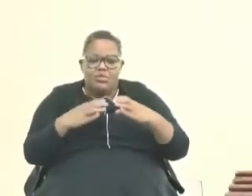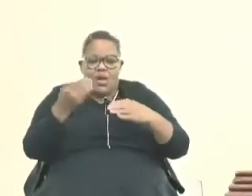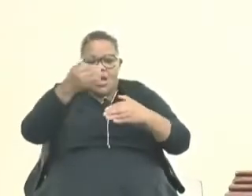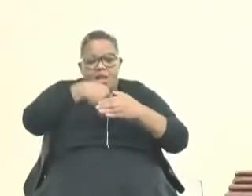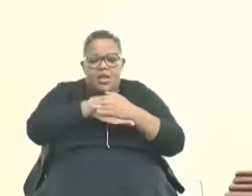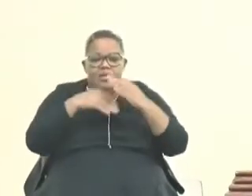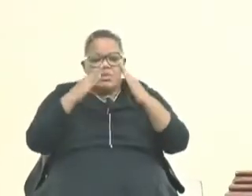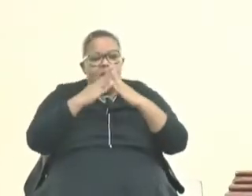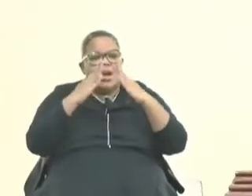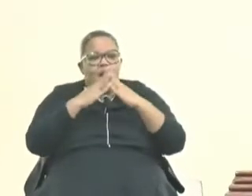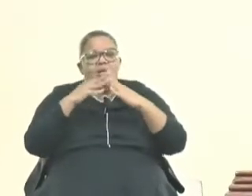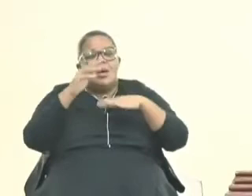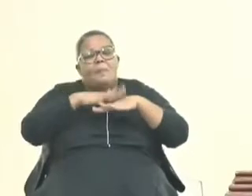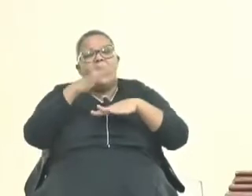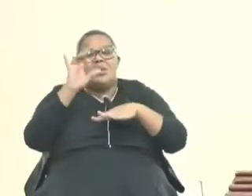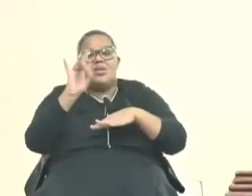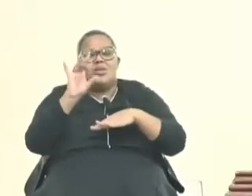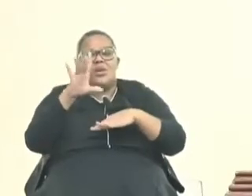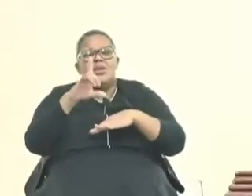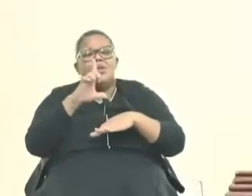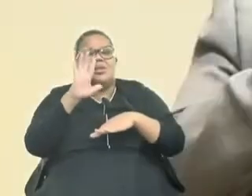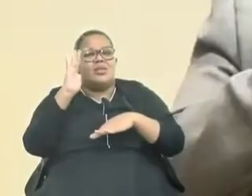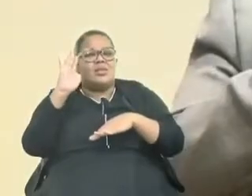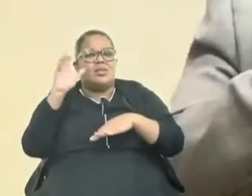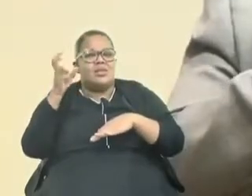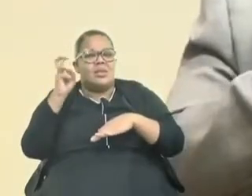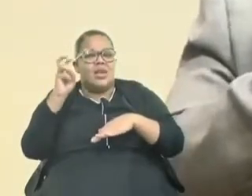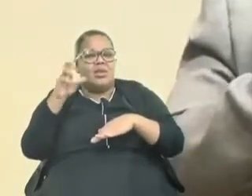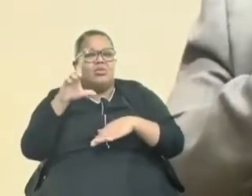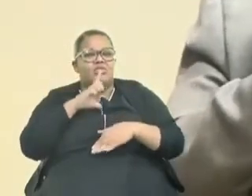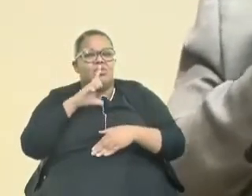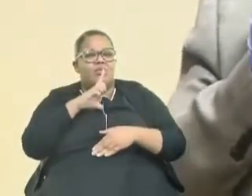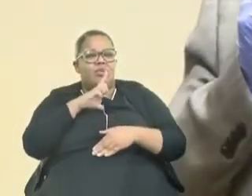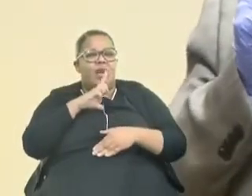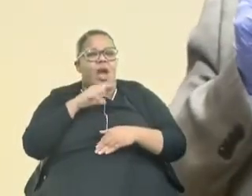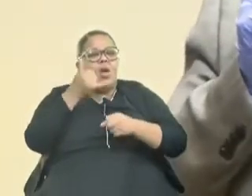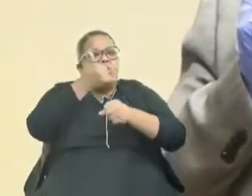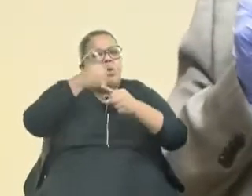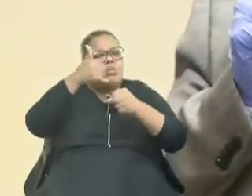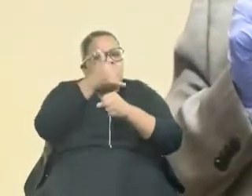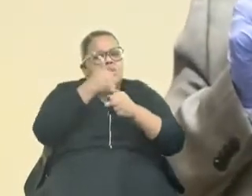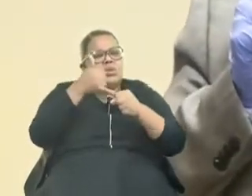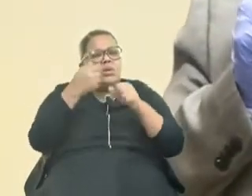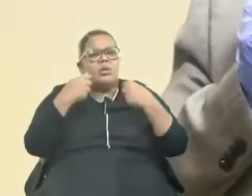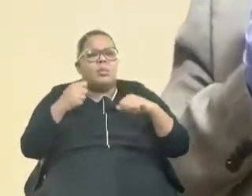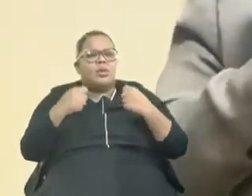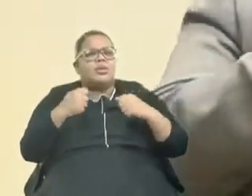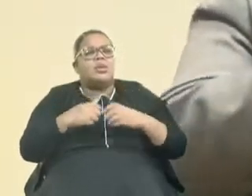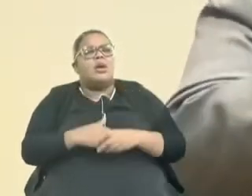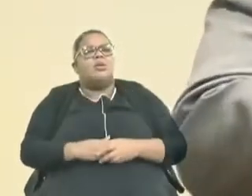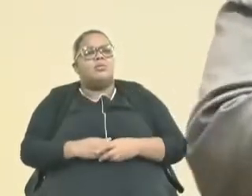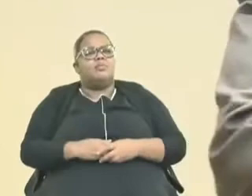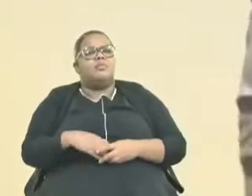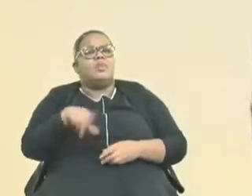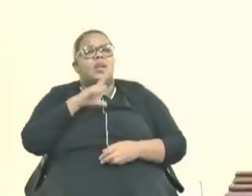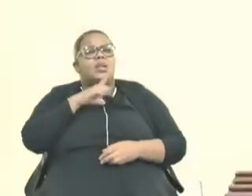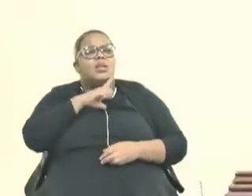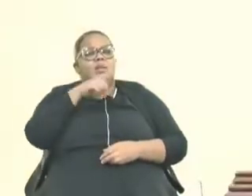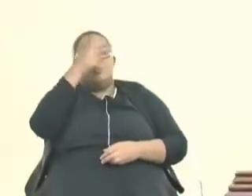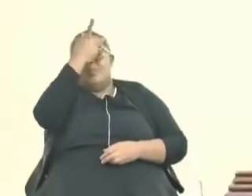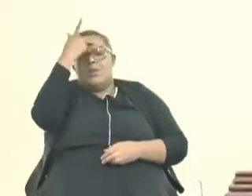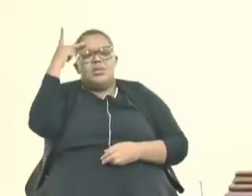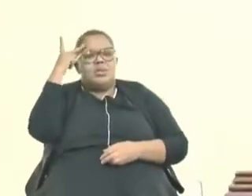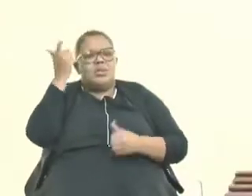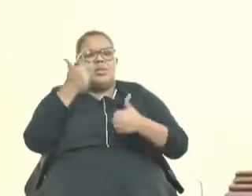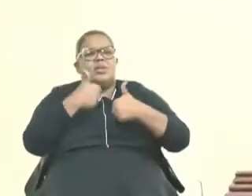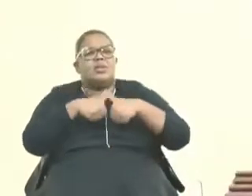tinham azeite o suficiente elas pareciam comuns é o que diz a palavra de Deus é o joio eo trigo dela casa de Deus tem gente tá dentro da